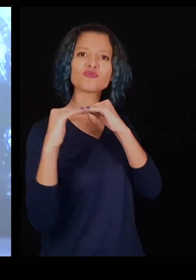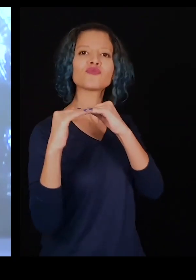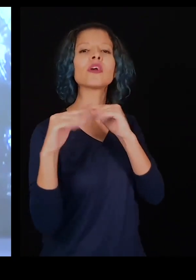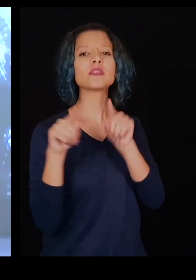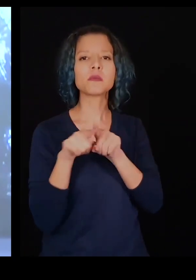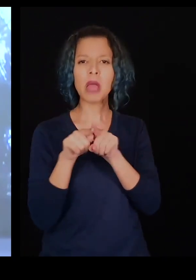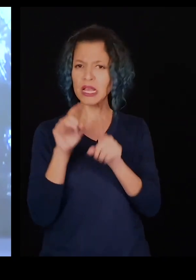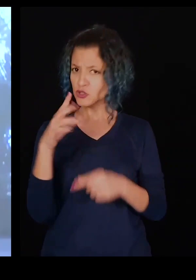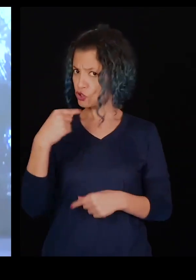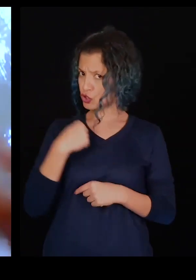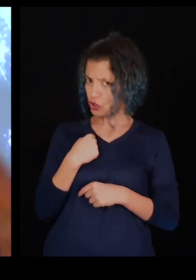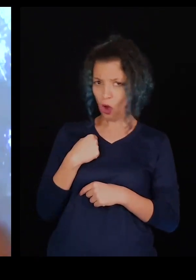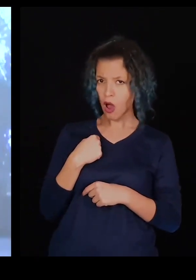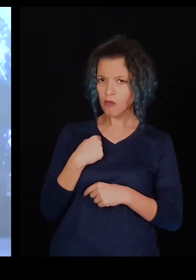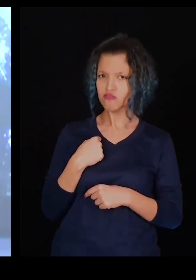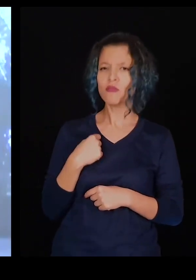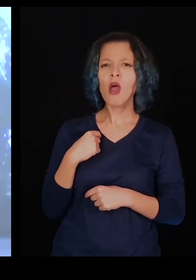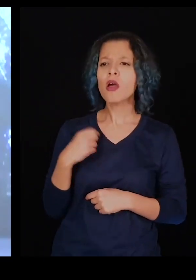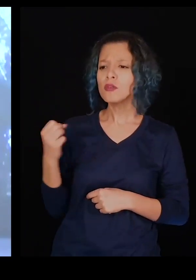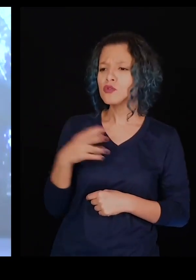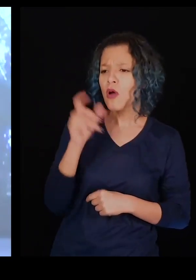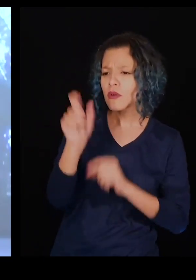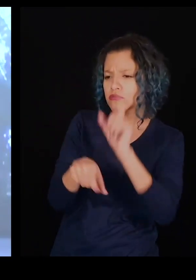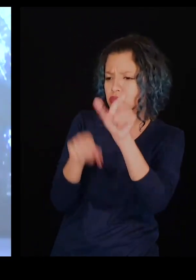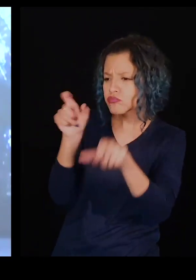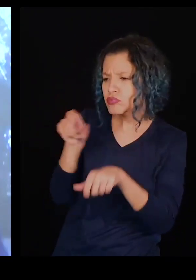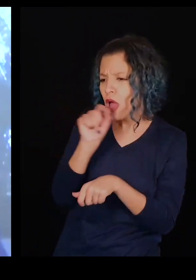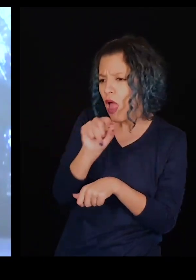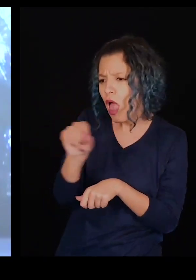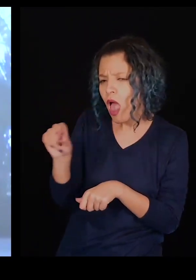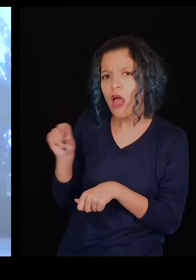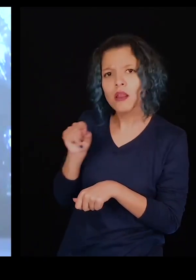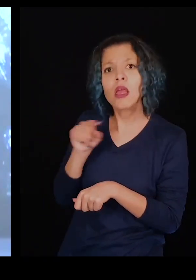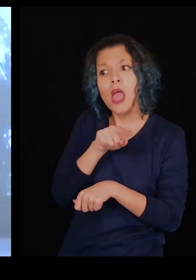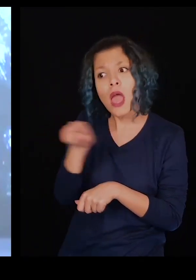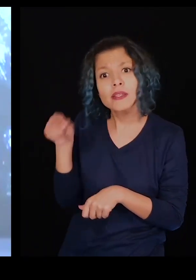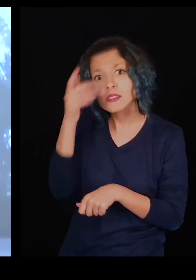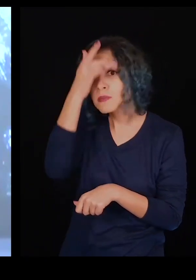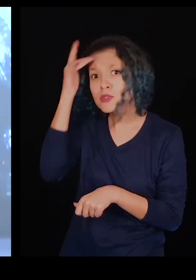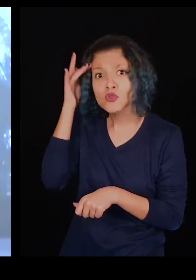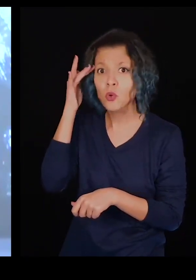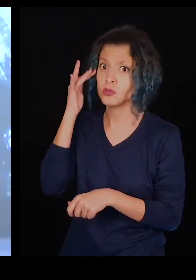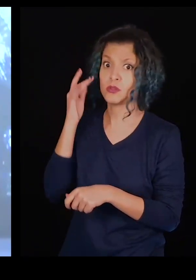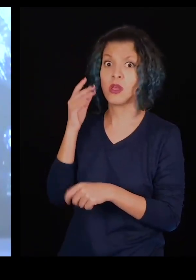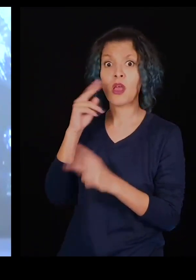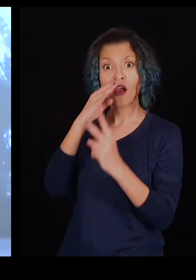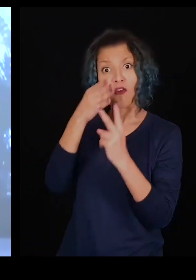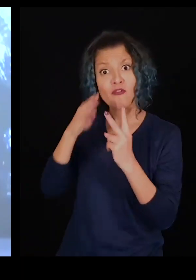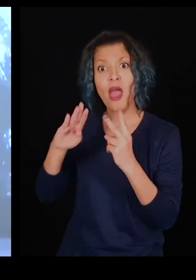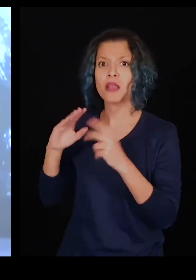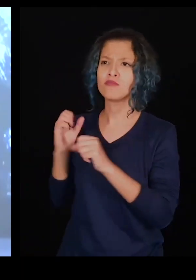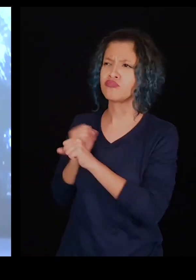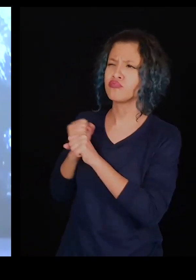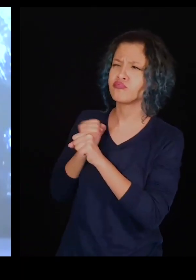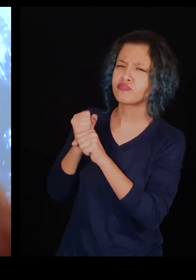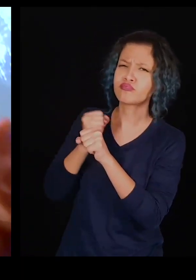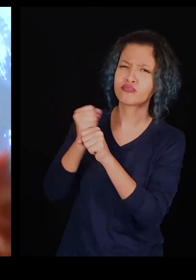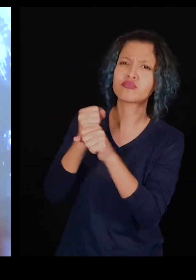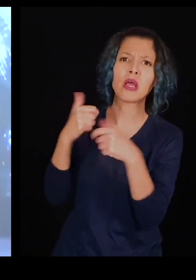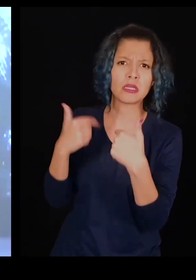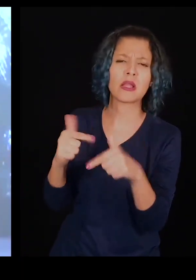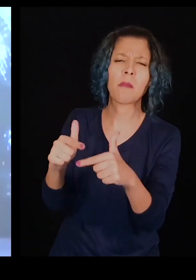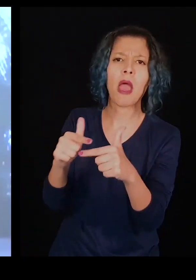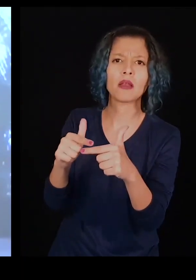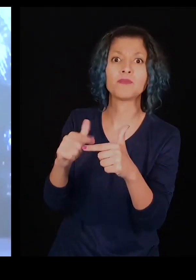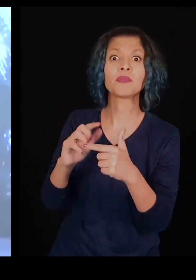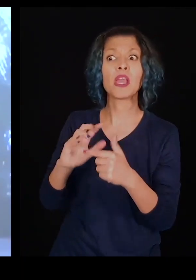novos atores e é um conjunto de atores que estão há muito tempo na Vale também, hoje sendo promovidos e